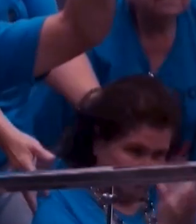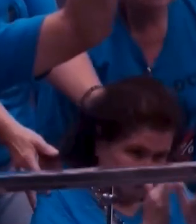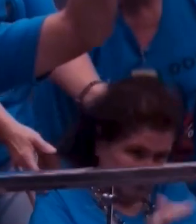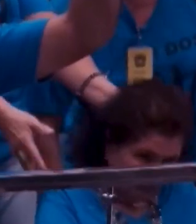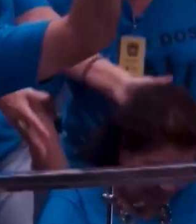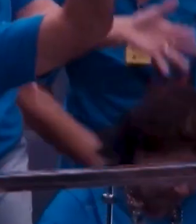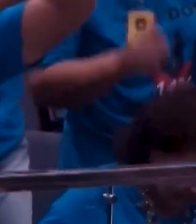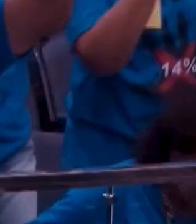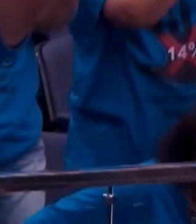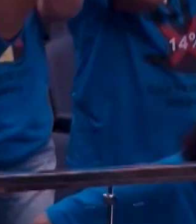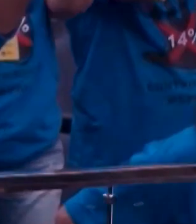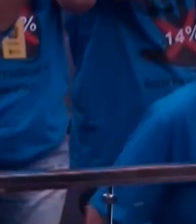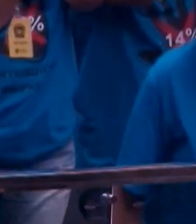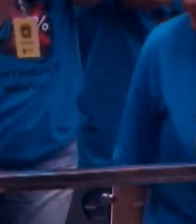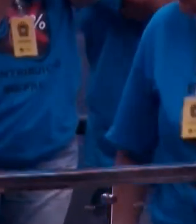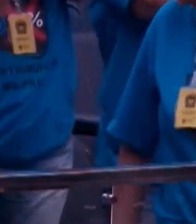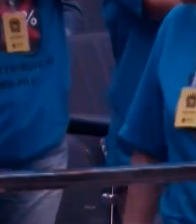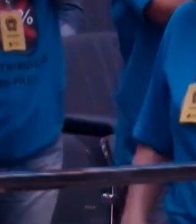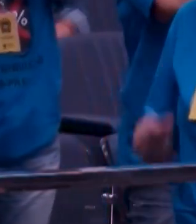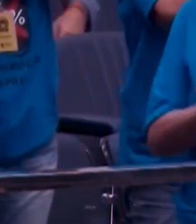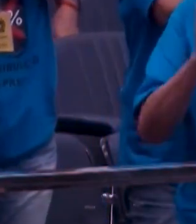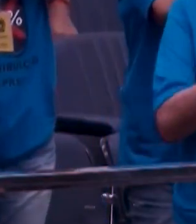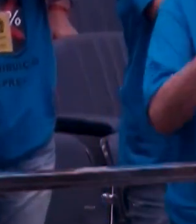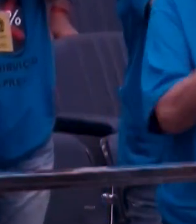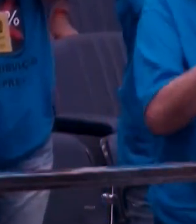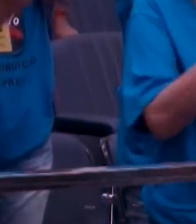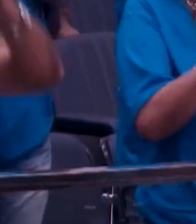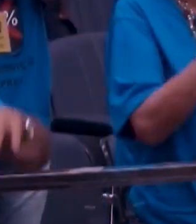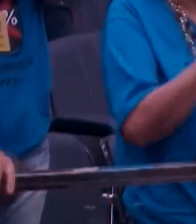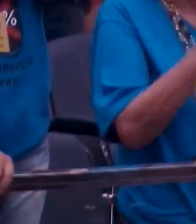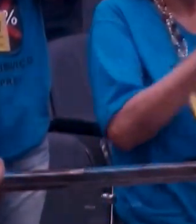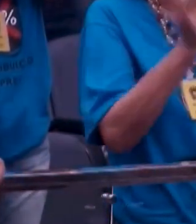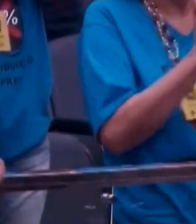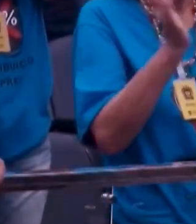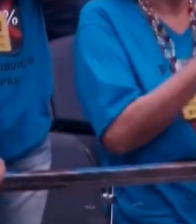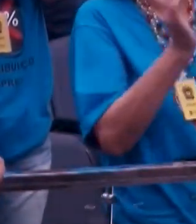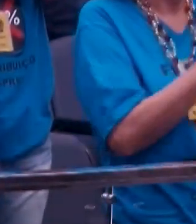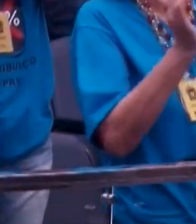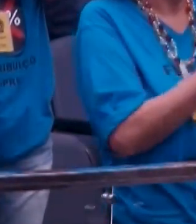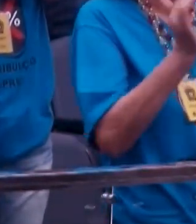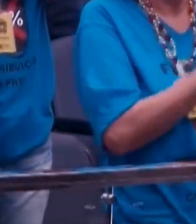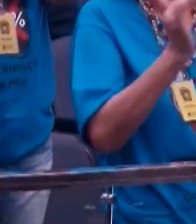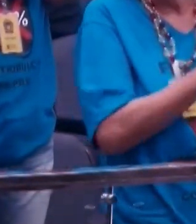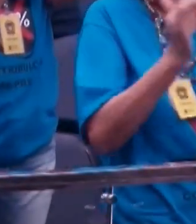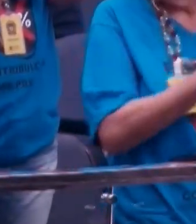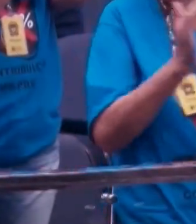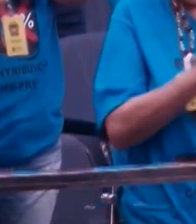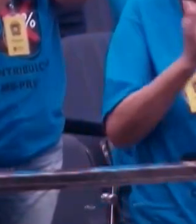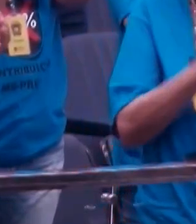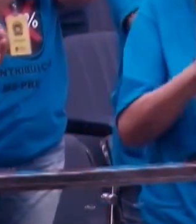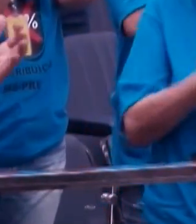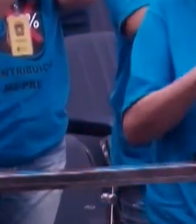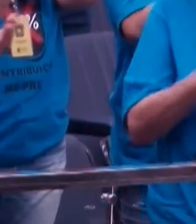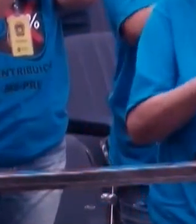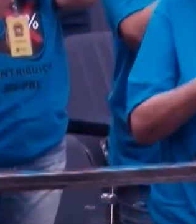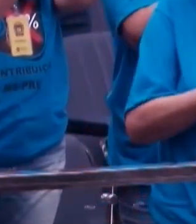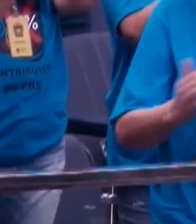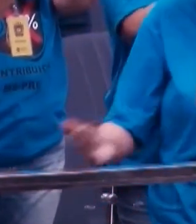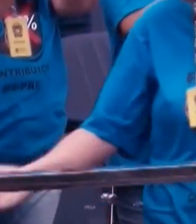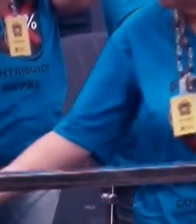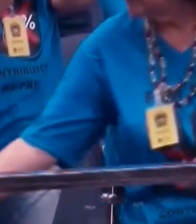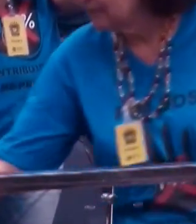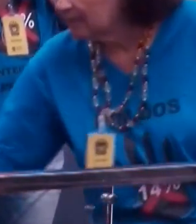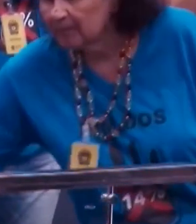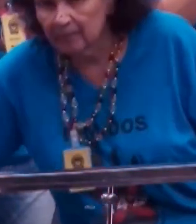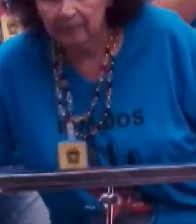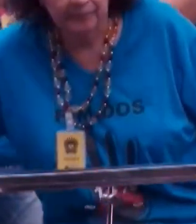pela luta, pela caminhada. É importante da nossa parte o reconhecimento de que a